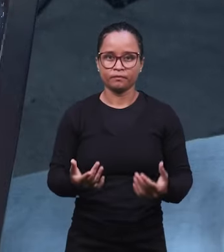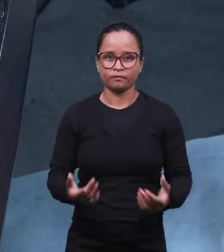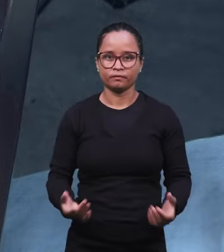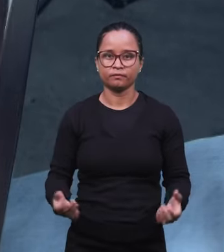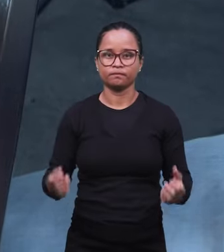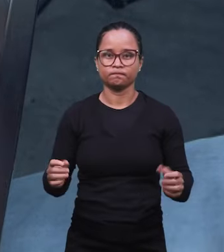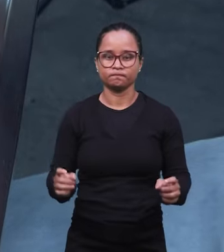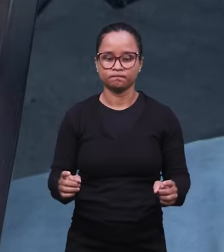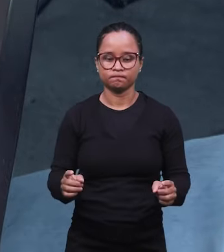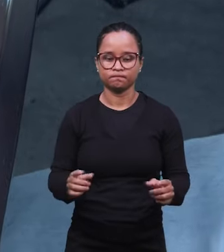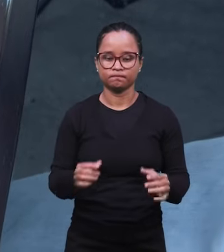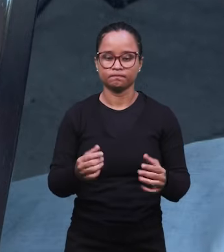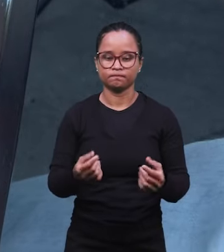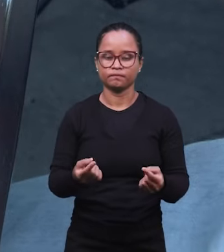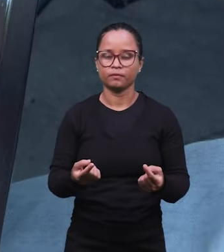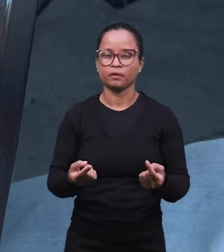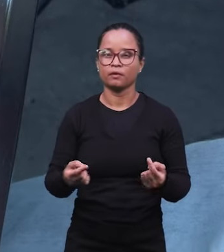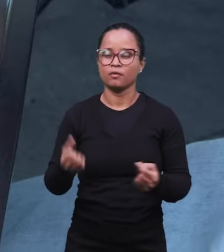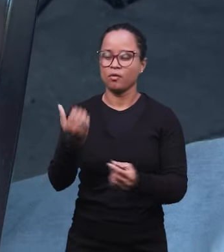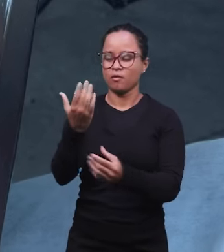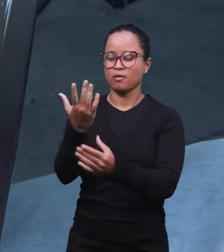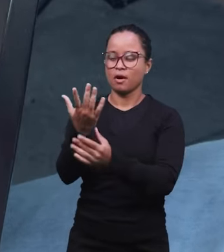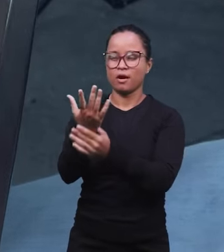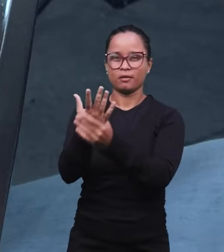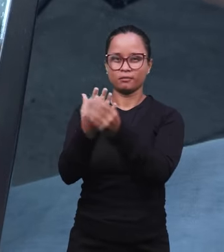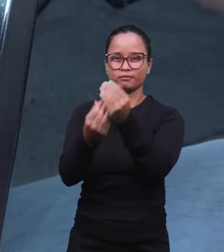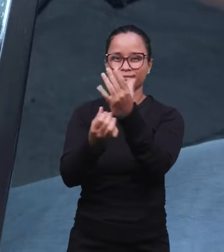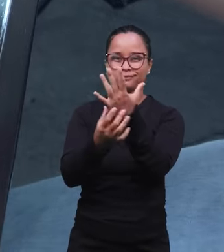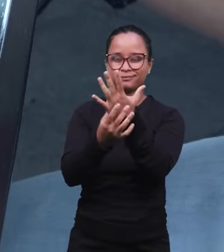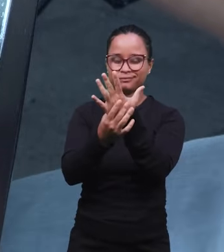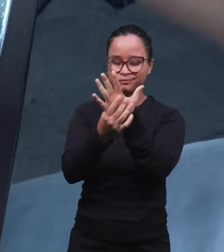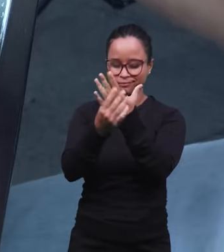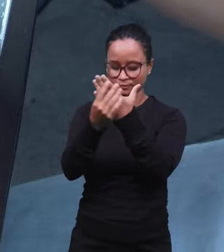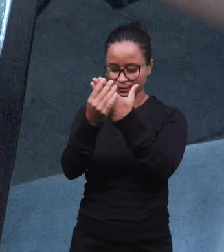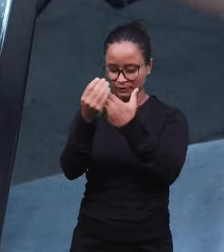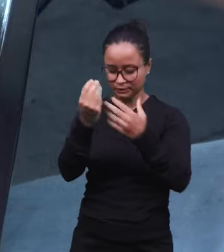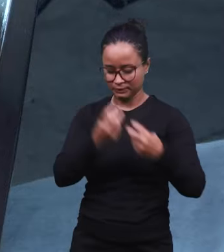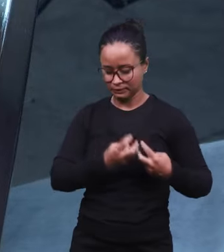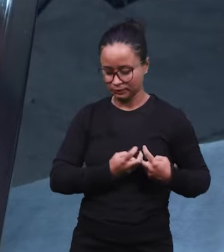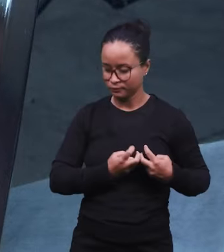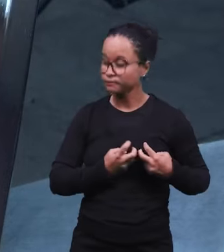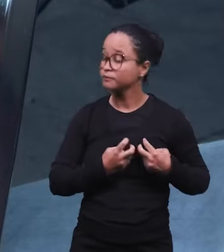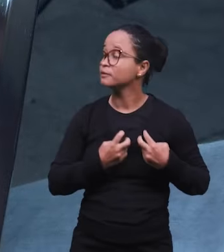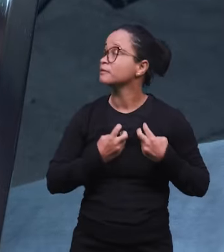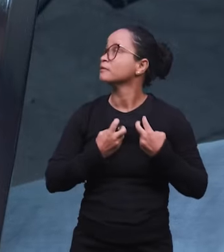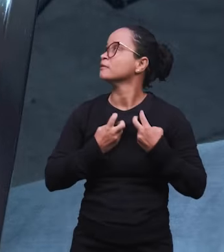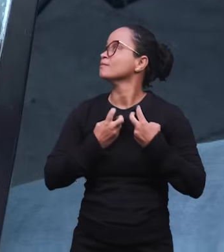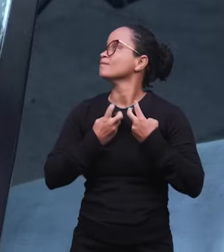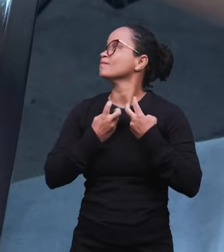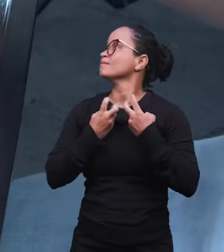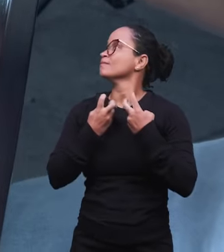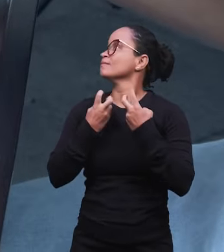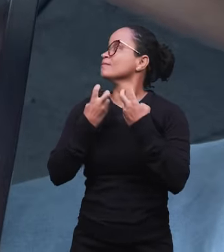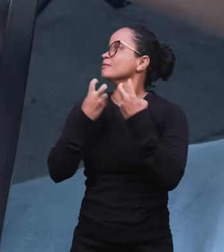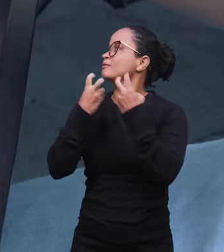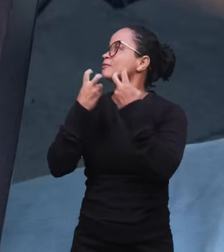Vamos fazer isso. Com a minha voz clamo ao